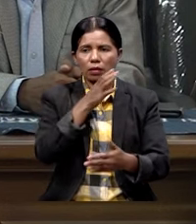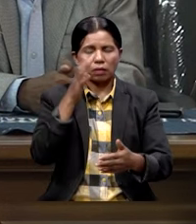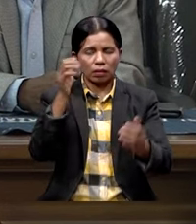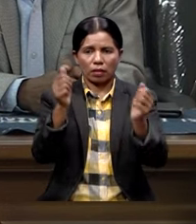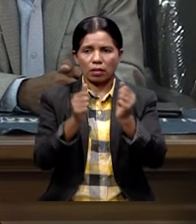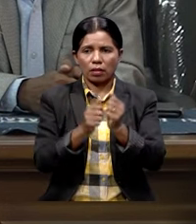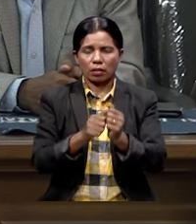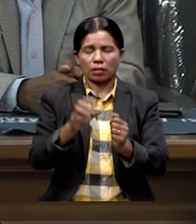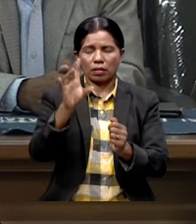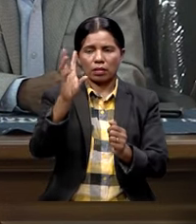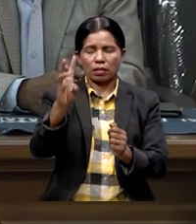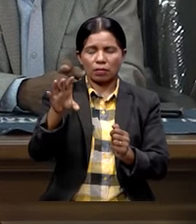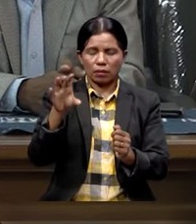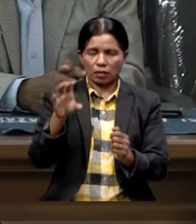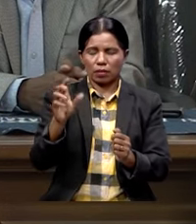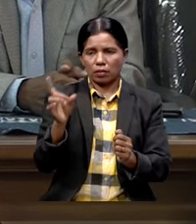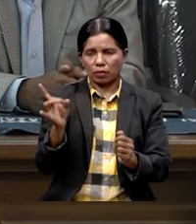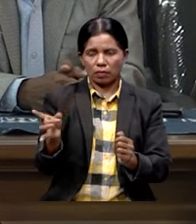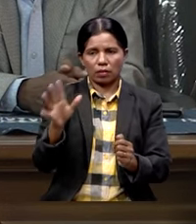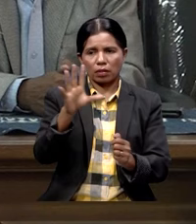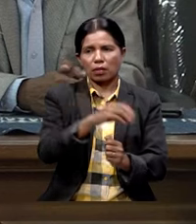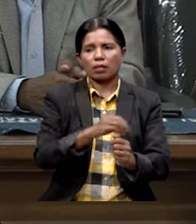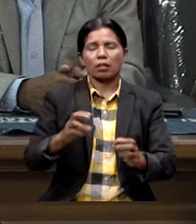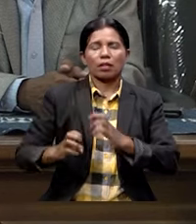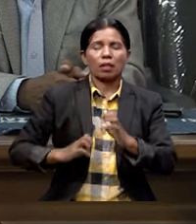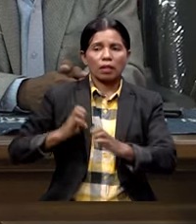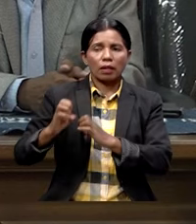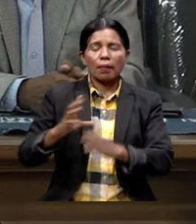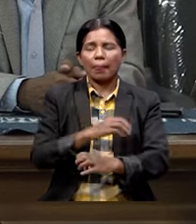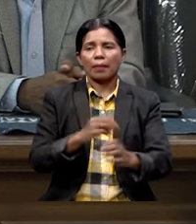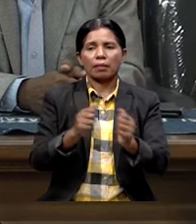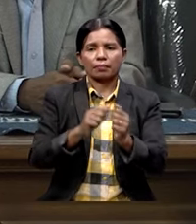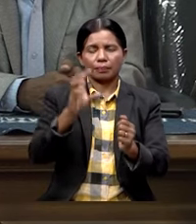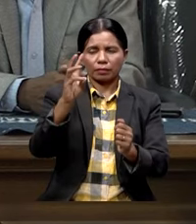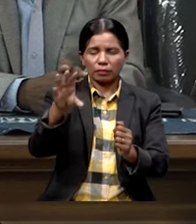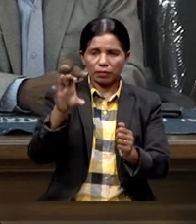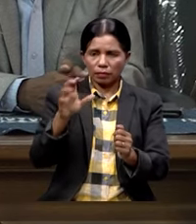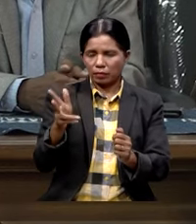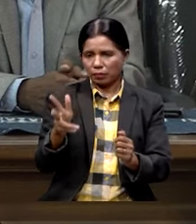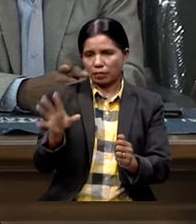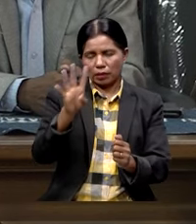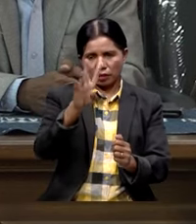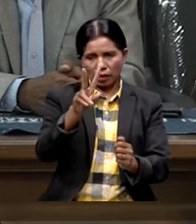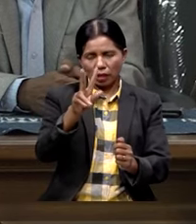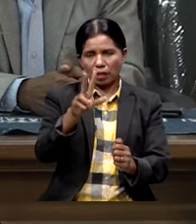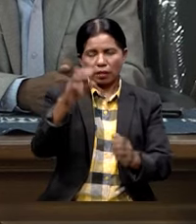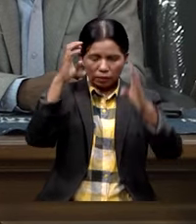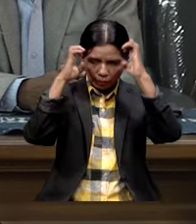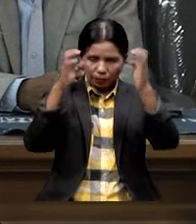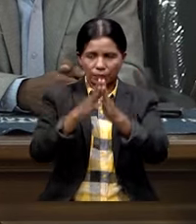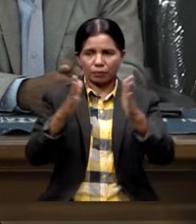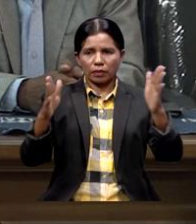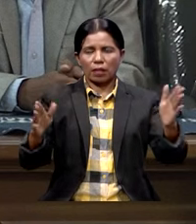hamutu 787, permite haule, engenharia, faculdade de engenharia hamutu 753, faculdade de educação neve bot,